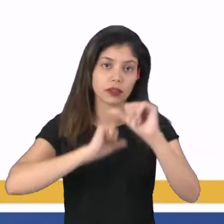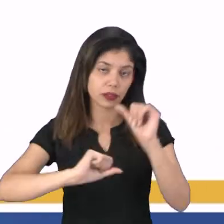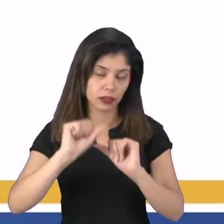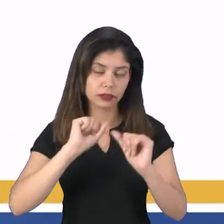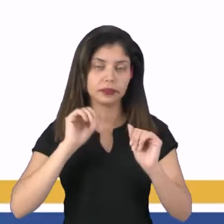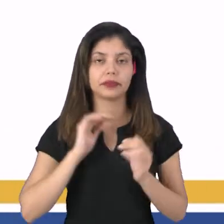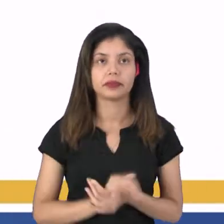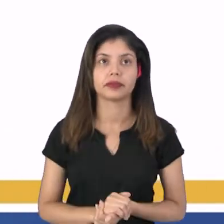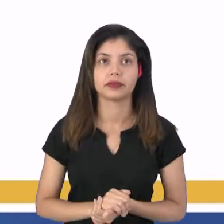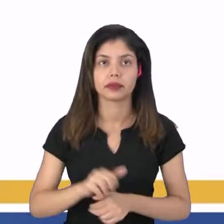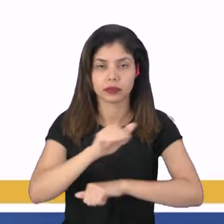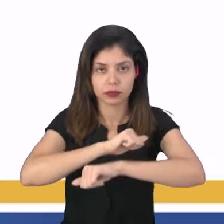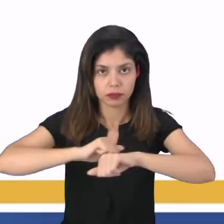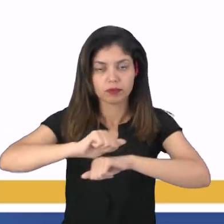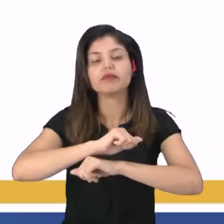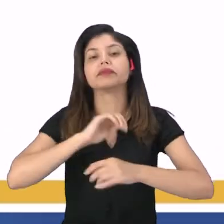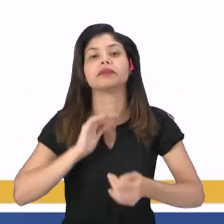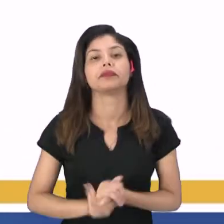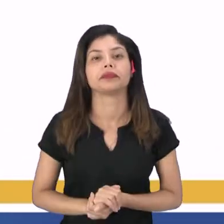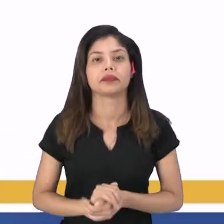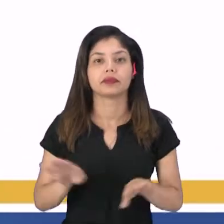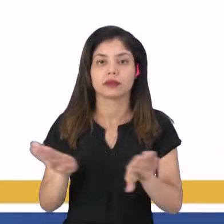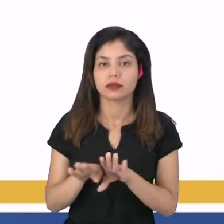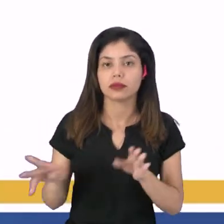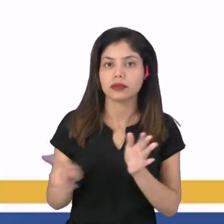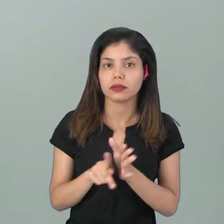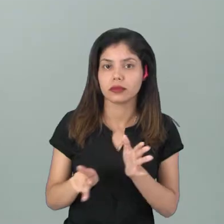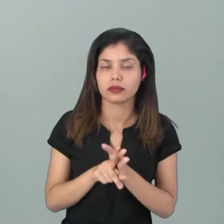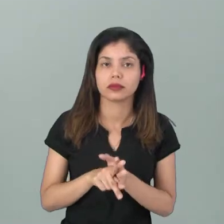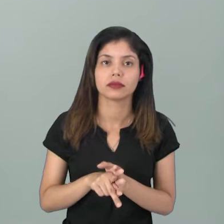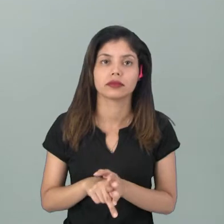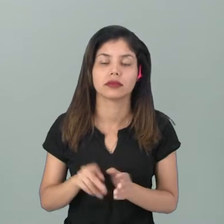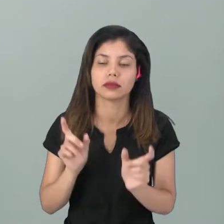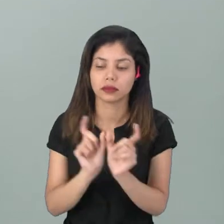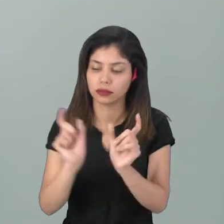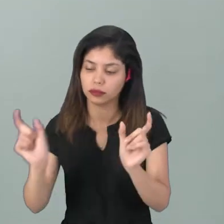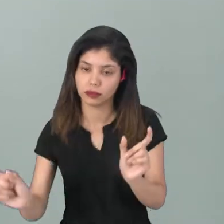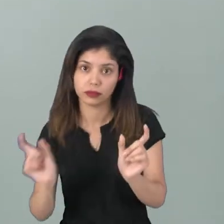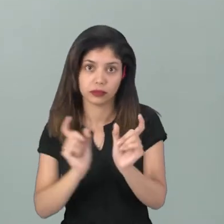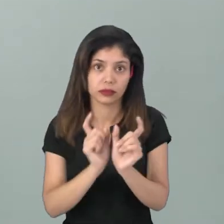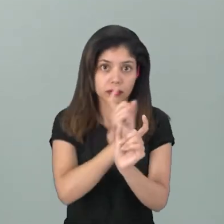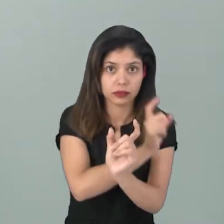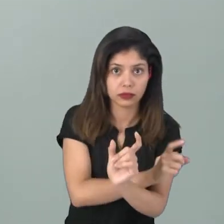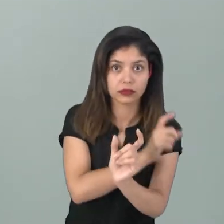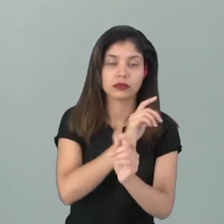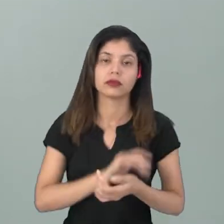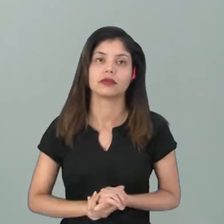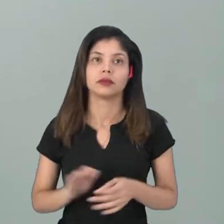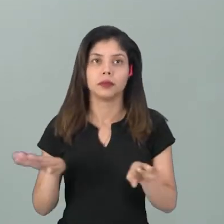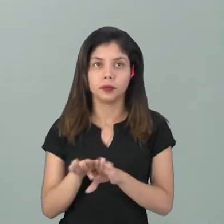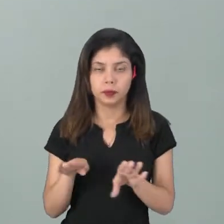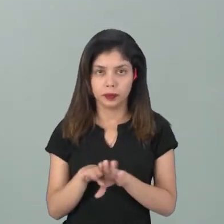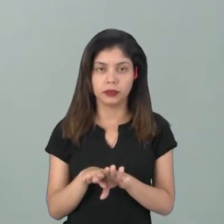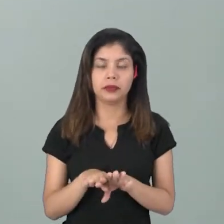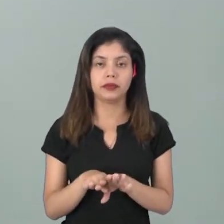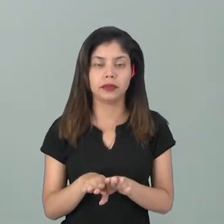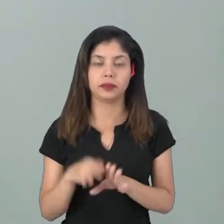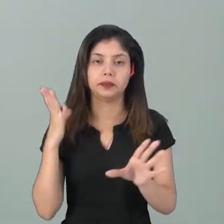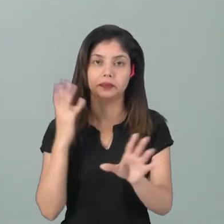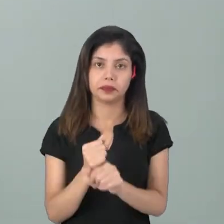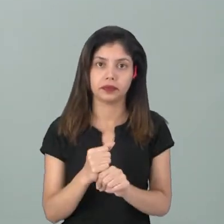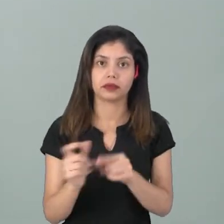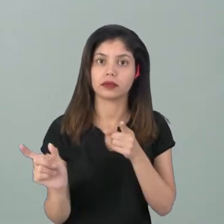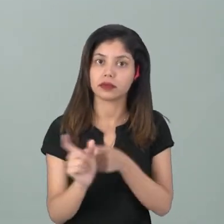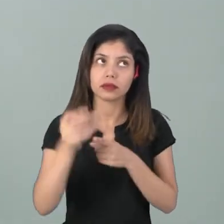mudança adverbial na derivação sufixal, que é a derivação que vem no final, que é o acréscimo no final de uma